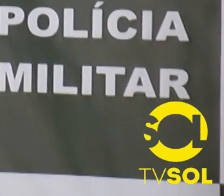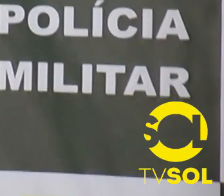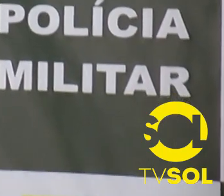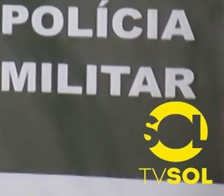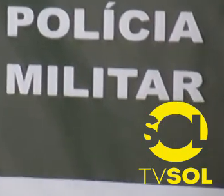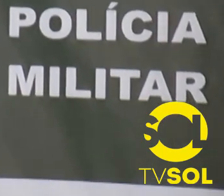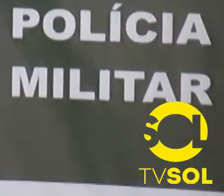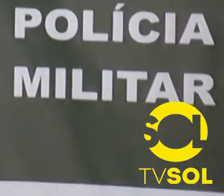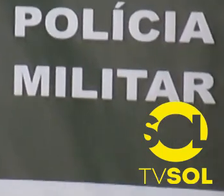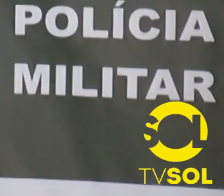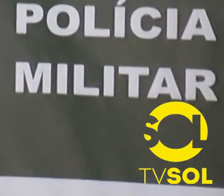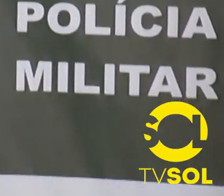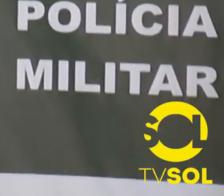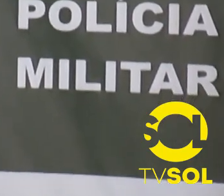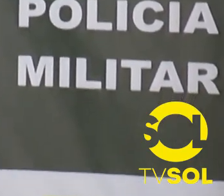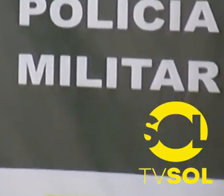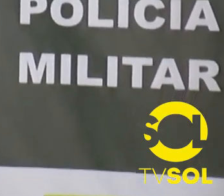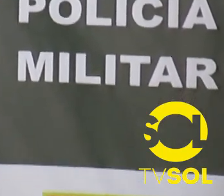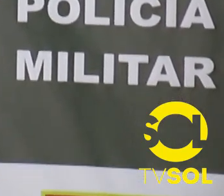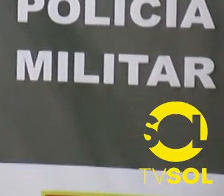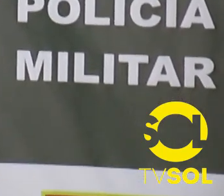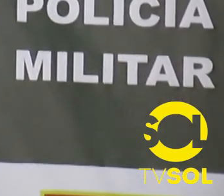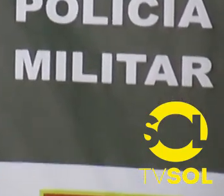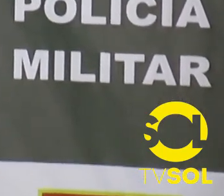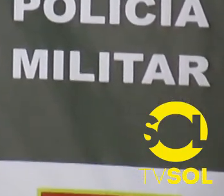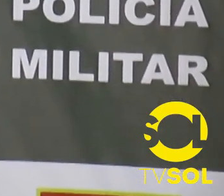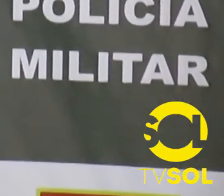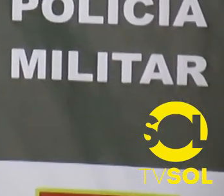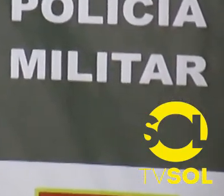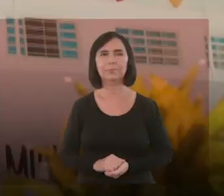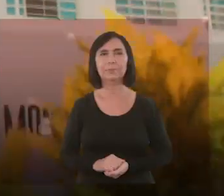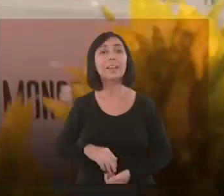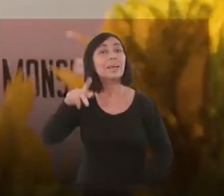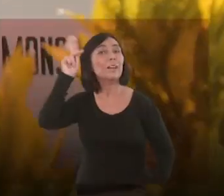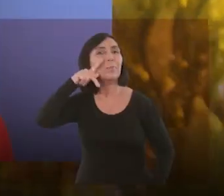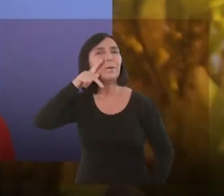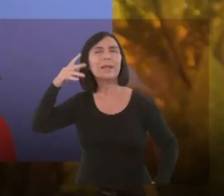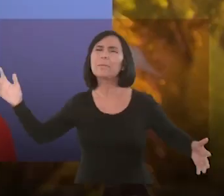50 anos do 3º Batalhão de Polícia Militar aqui da capital do Sertão.